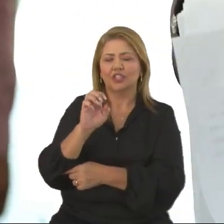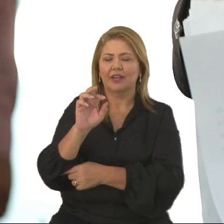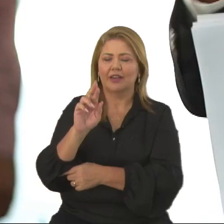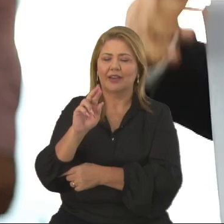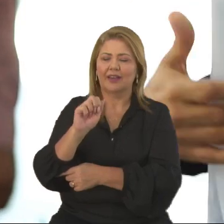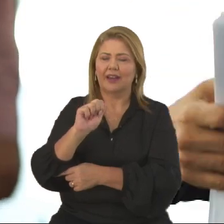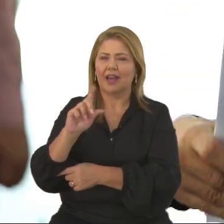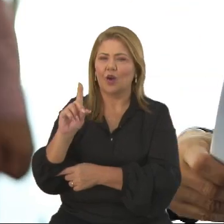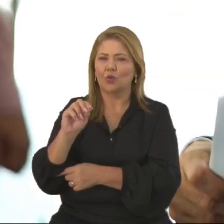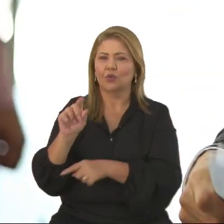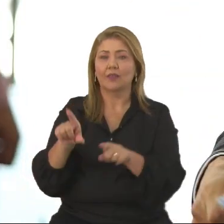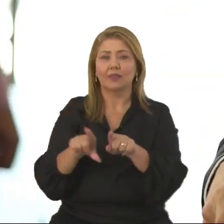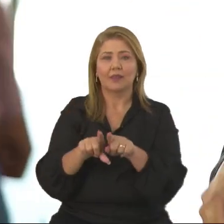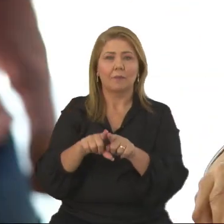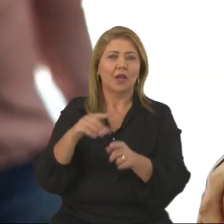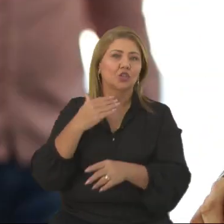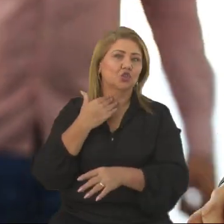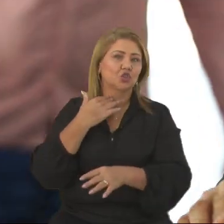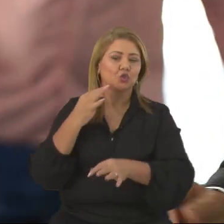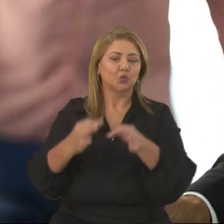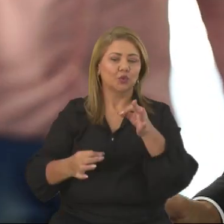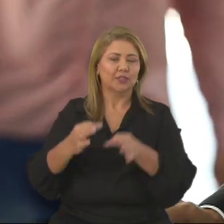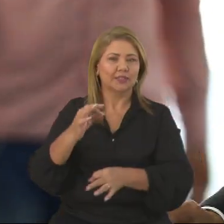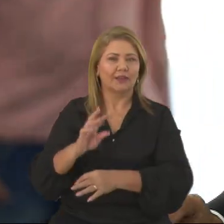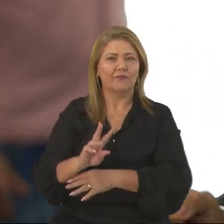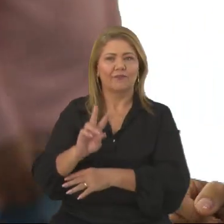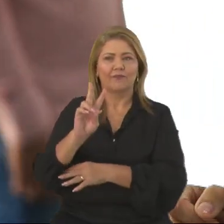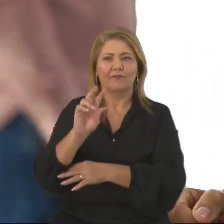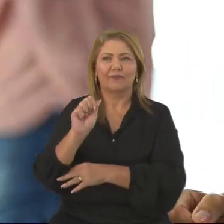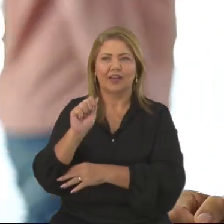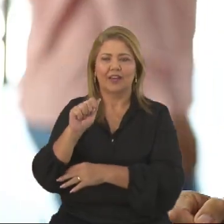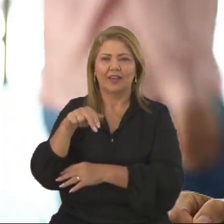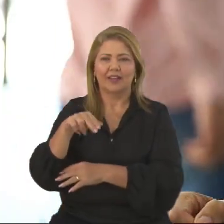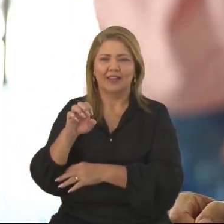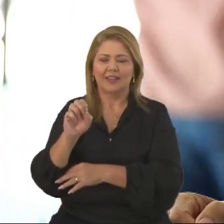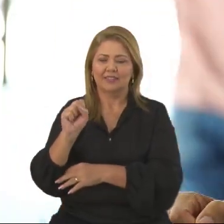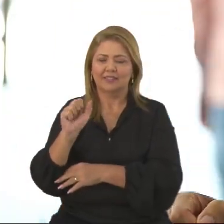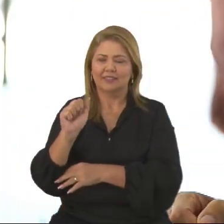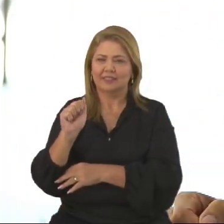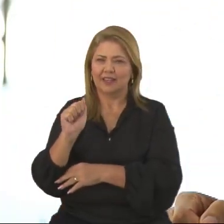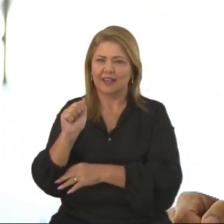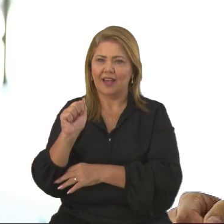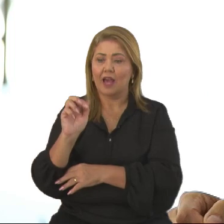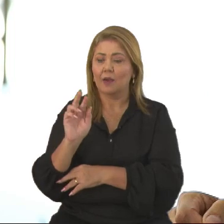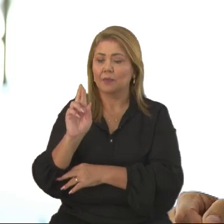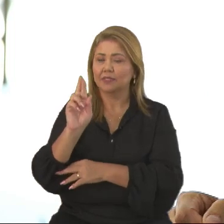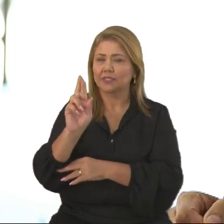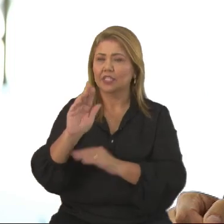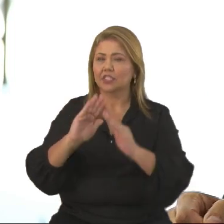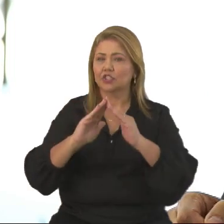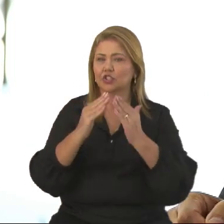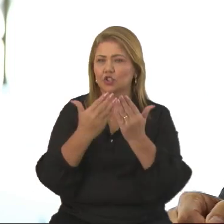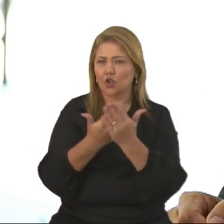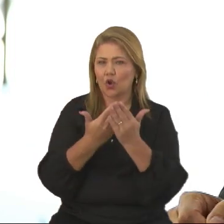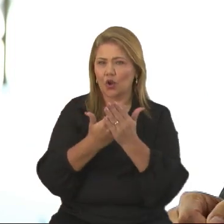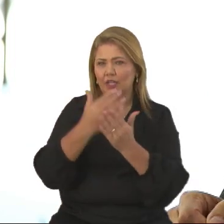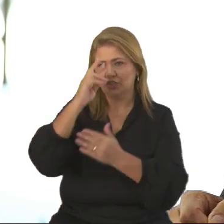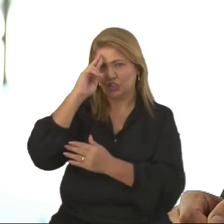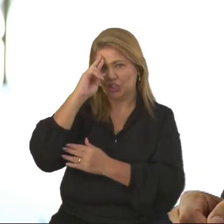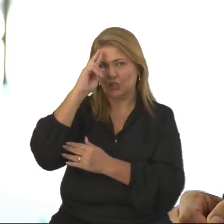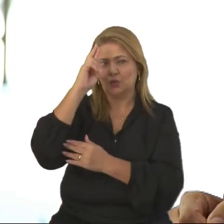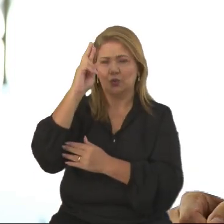juíza Vanessa Rodrigues Vieira, neste ato, representando o diretor da Escola Judicial do TRT